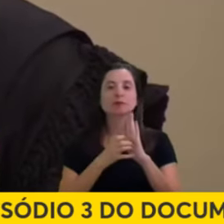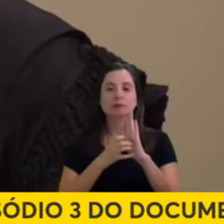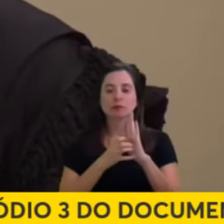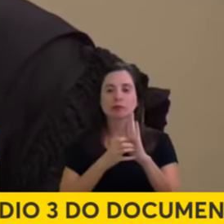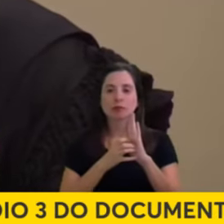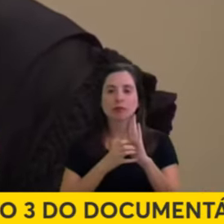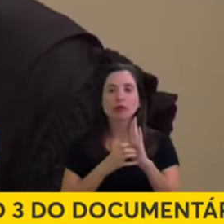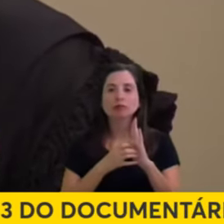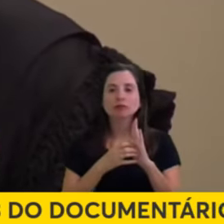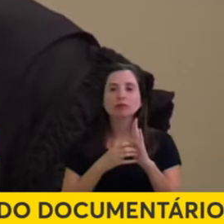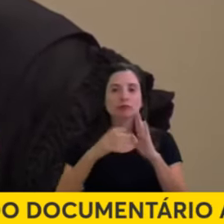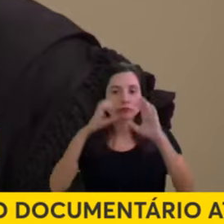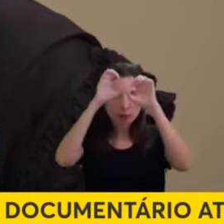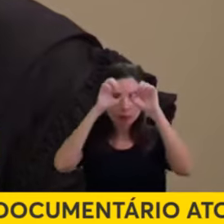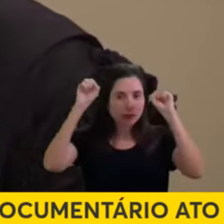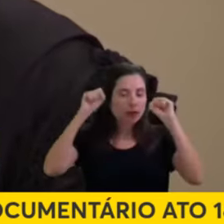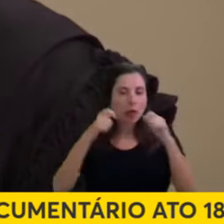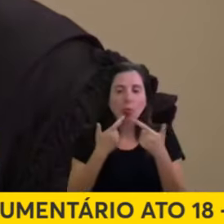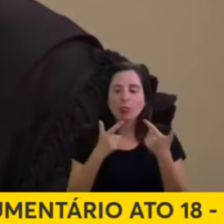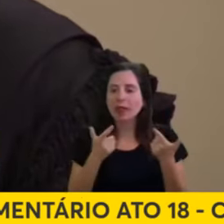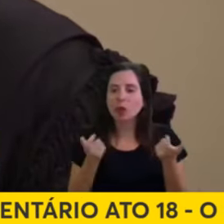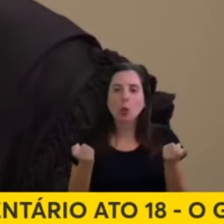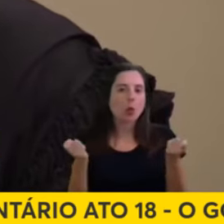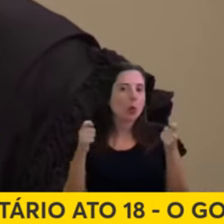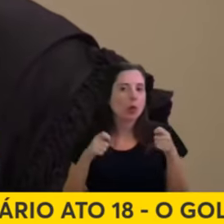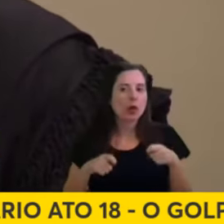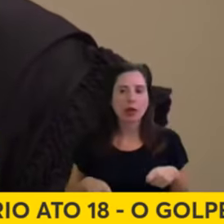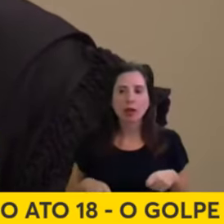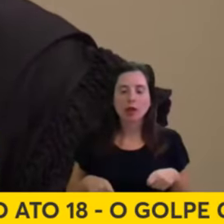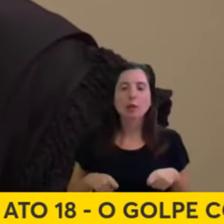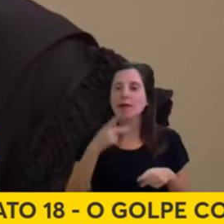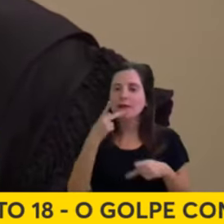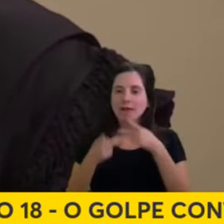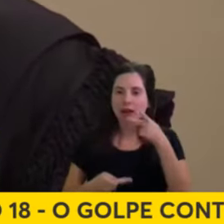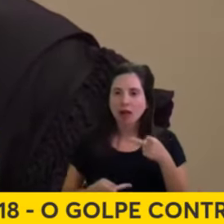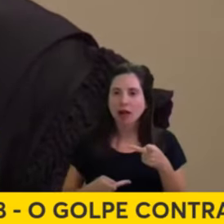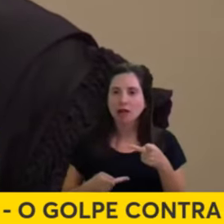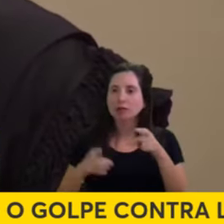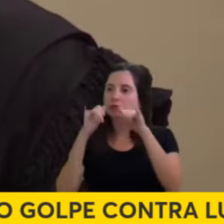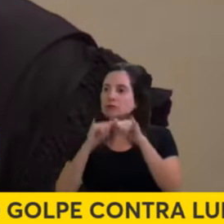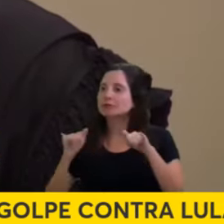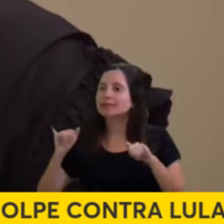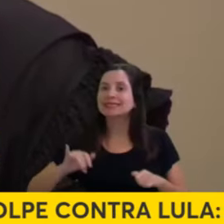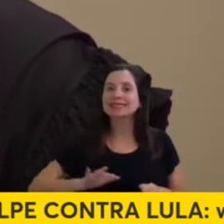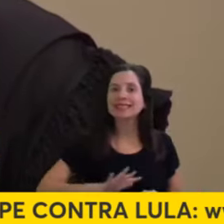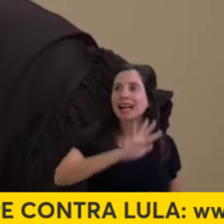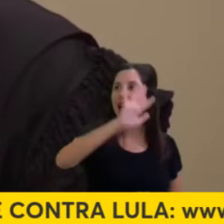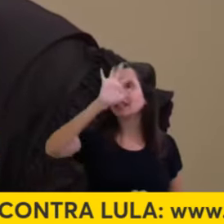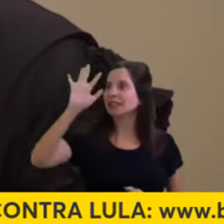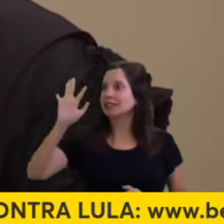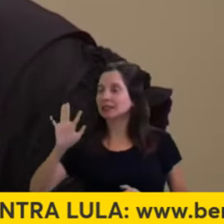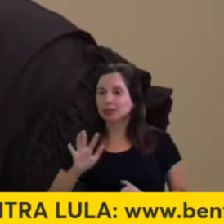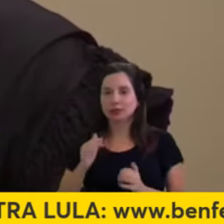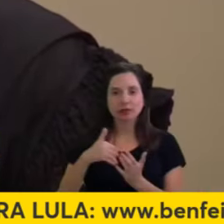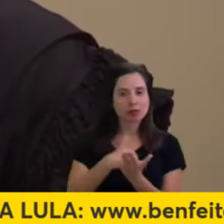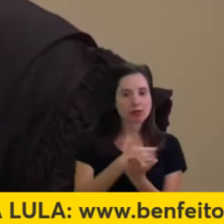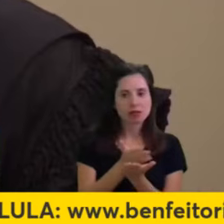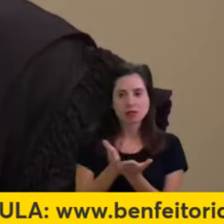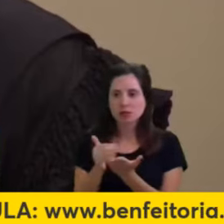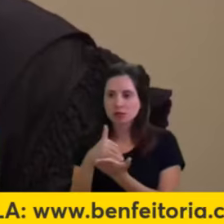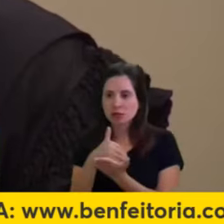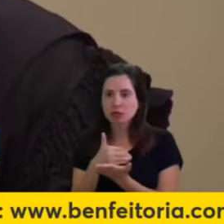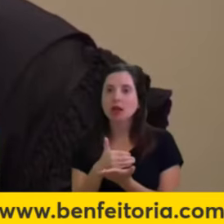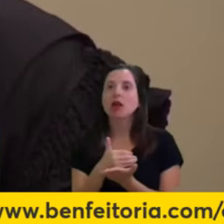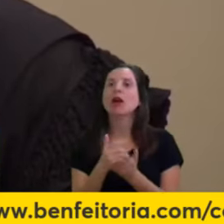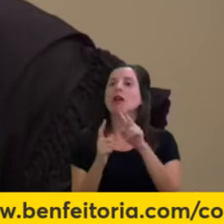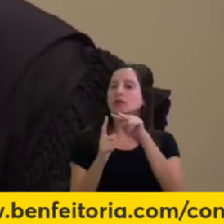Regional que não possui competência para afirmar que determinada propaganda partidária Nacional tenha sido desvirtuada no ponto vale a pena destacar aqui de